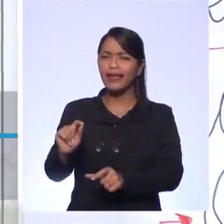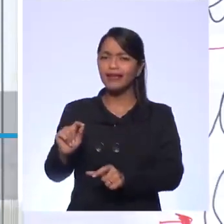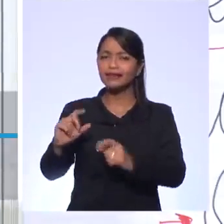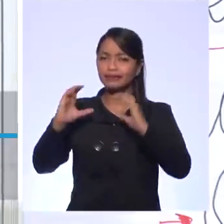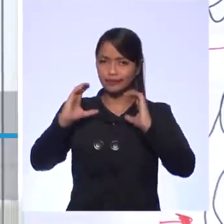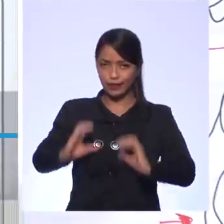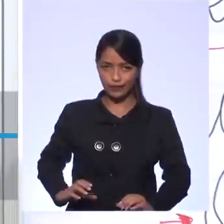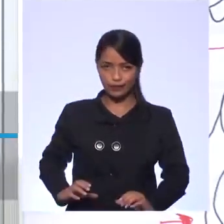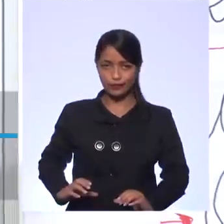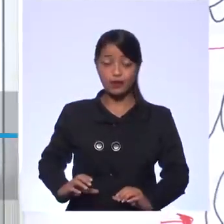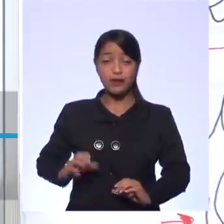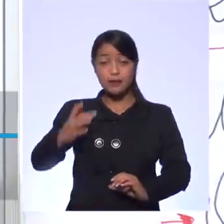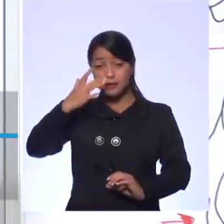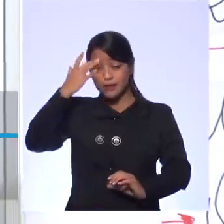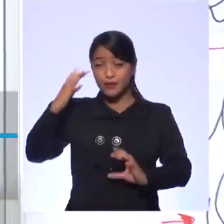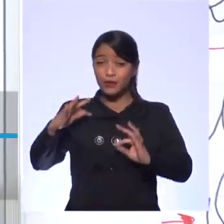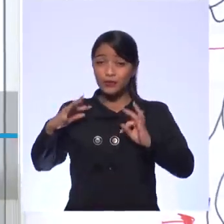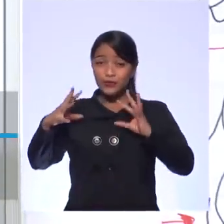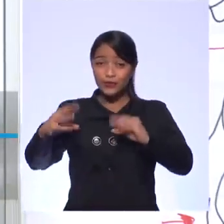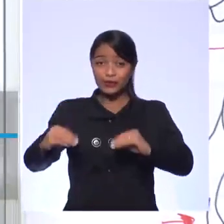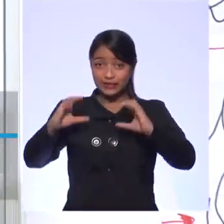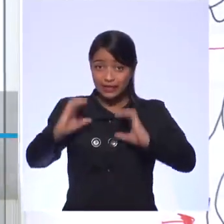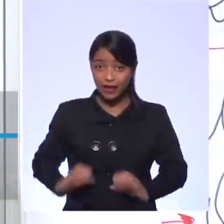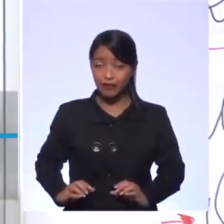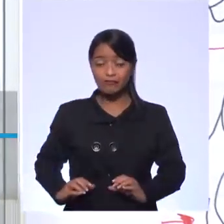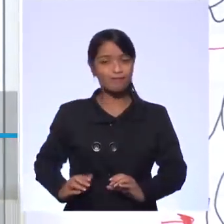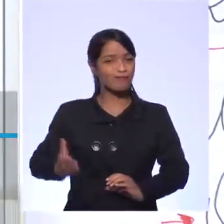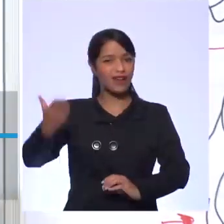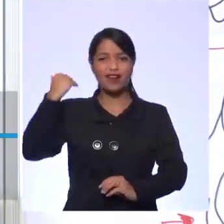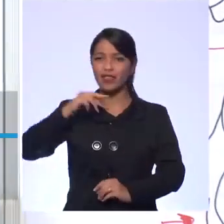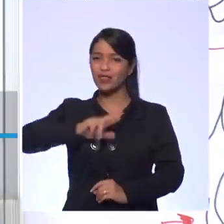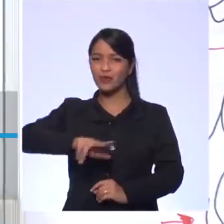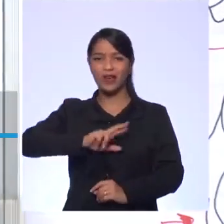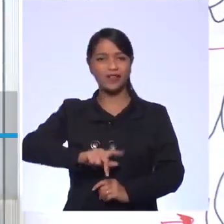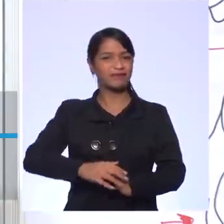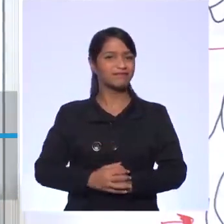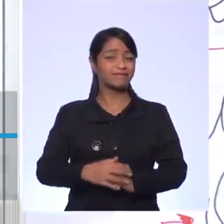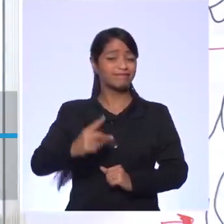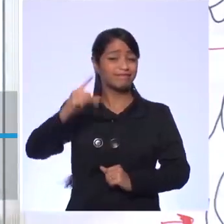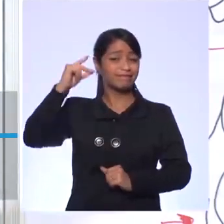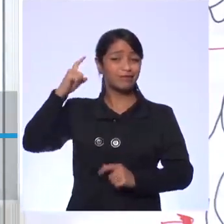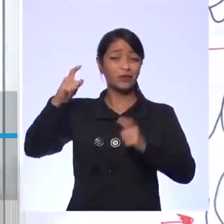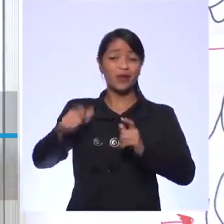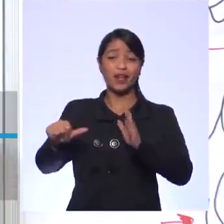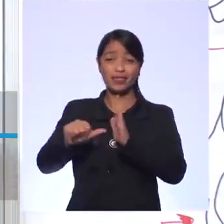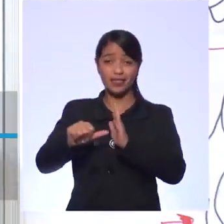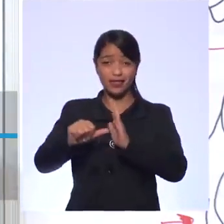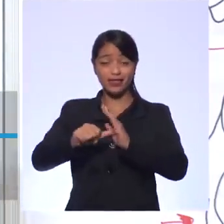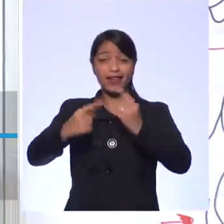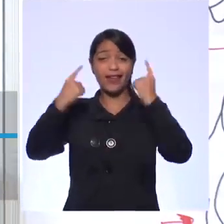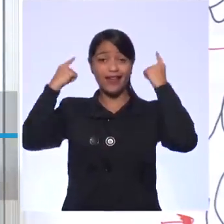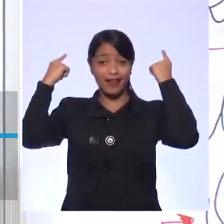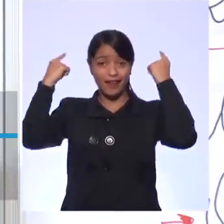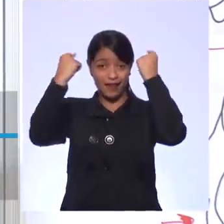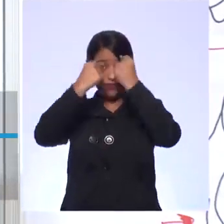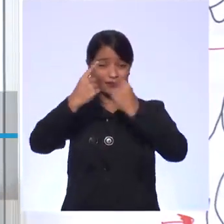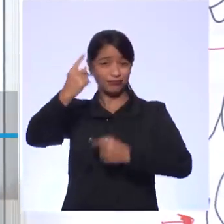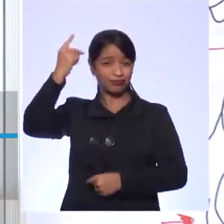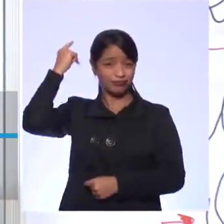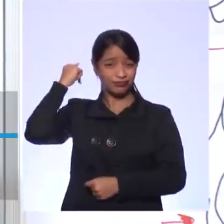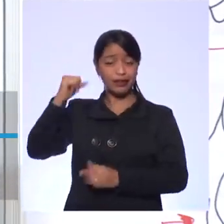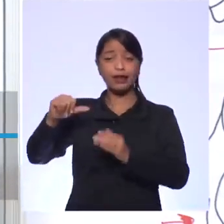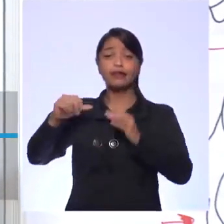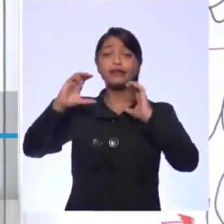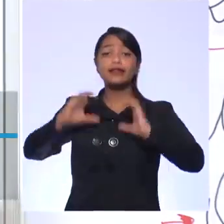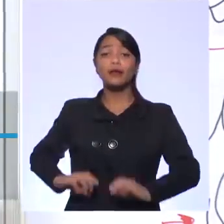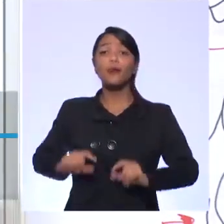são cidadãos. Para ser cidadão, lá em Atenas, na Grécia Antiga, era necessário que você fosse um